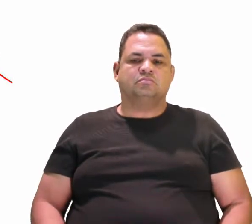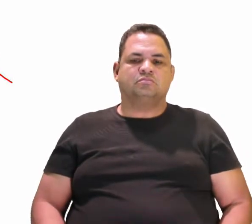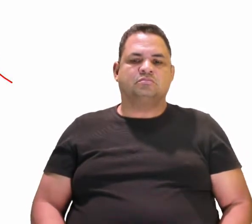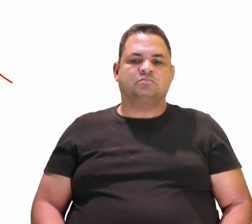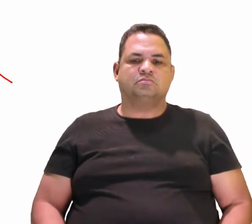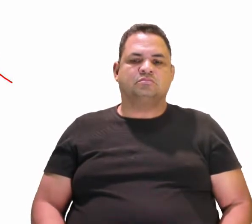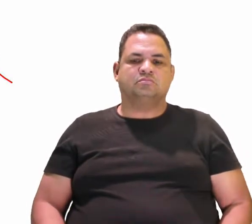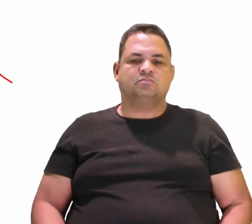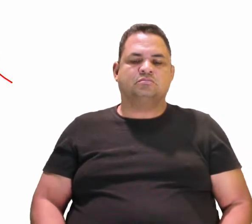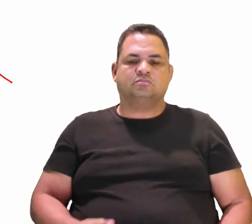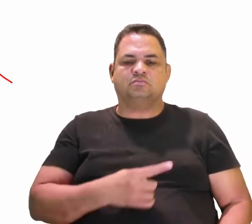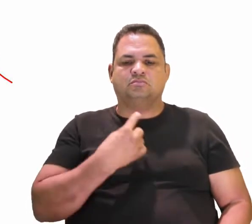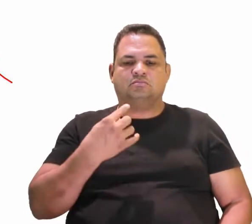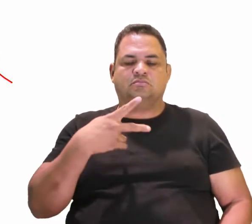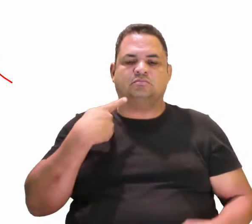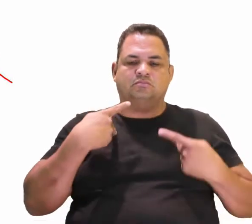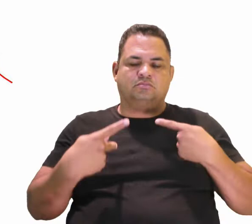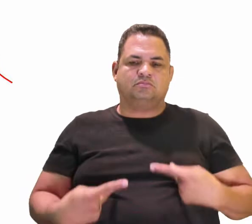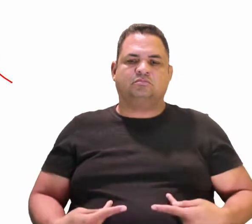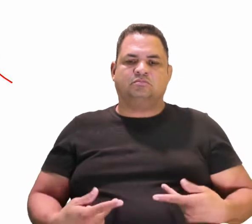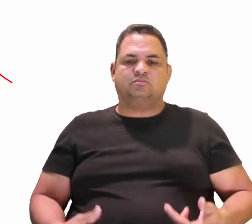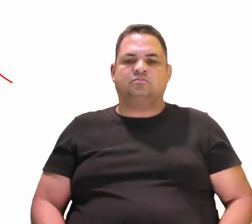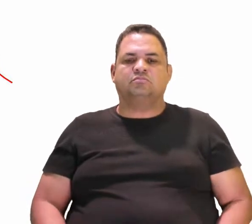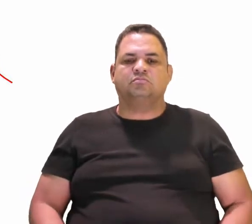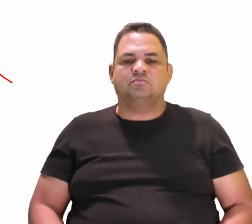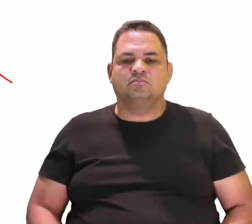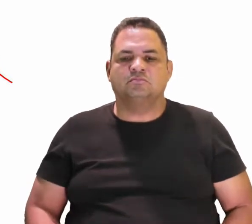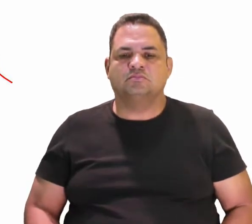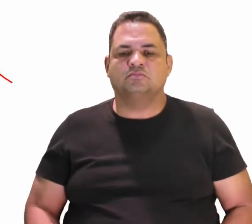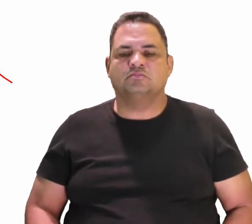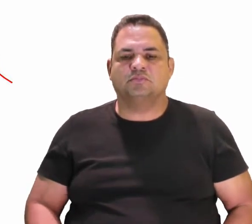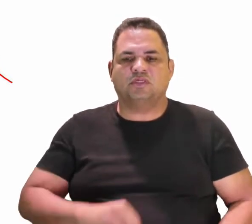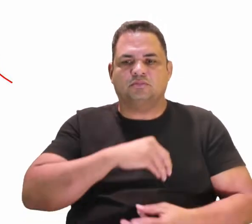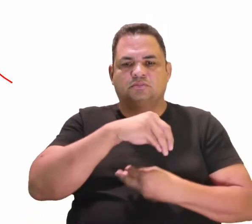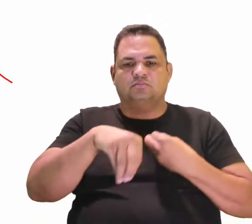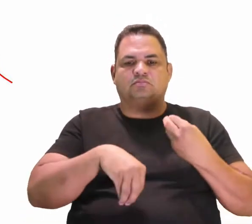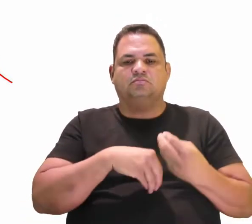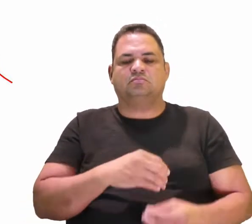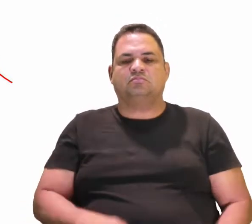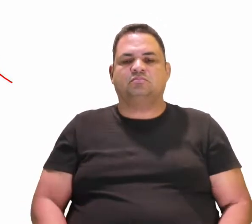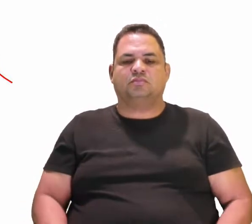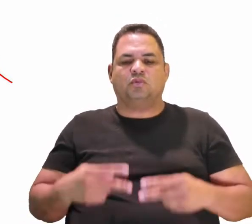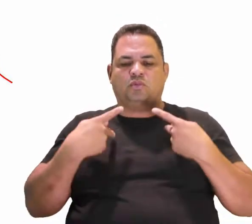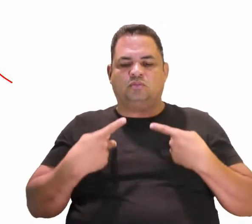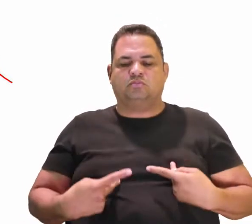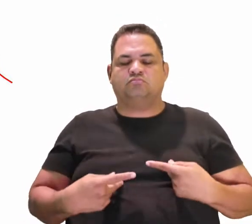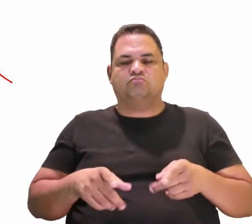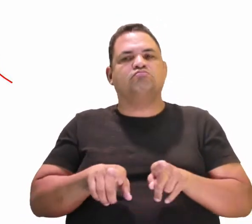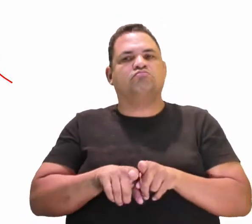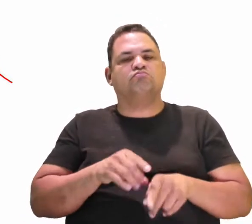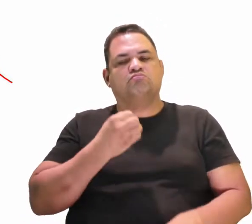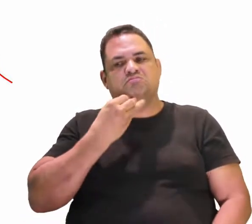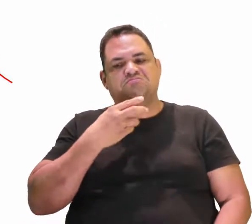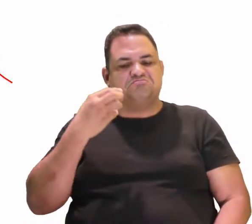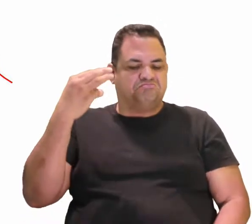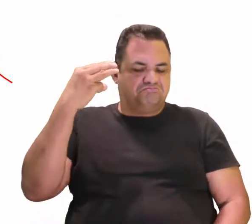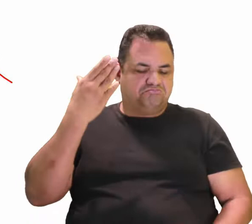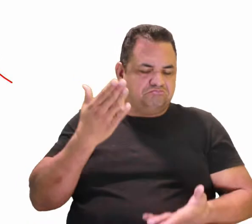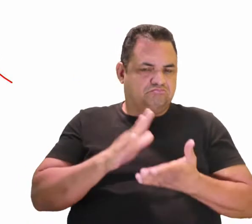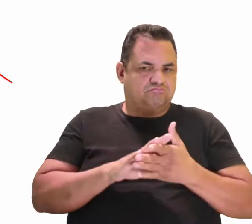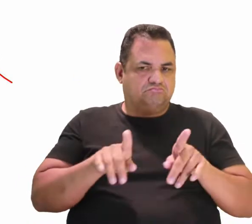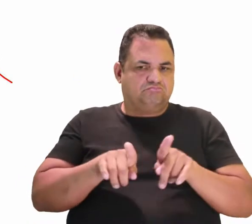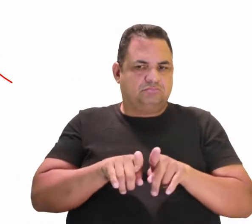do nosso corpo, mas também, né? Ele é um combo. Se o corpo tá bem, a mente também pode estar